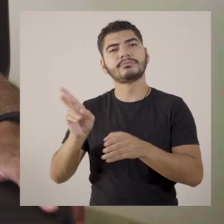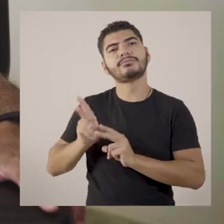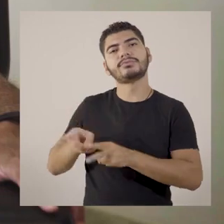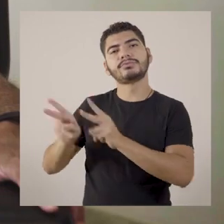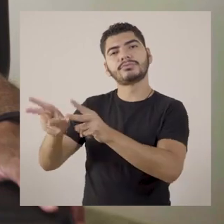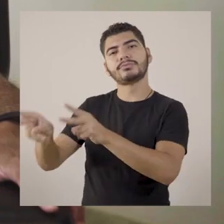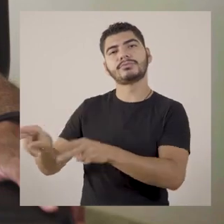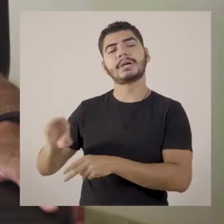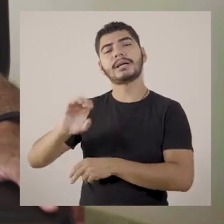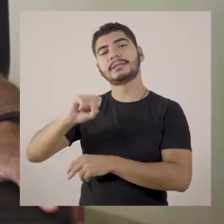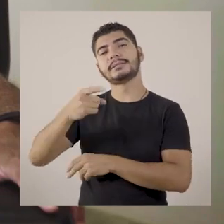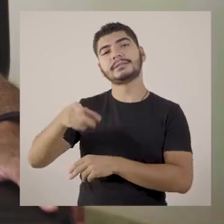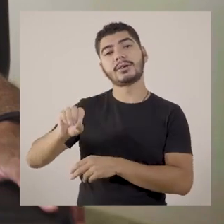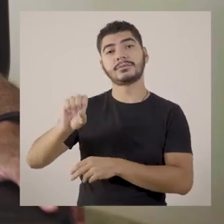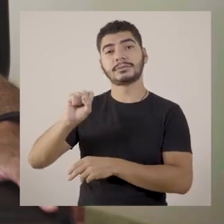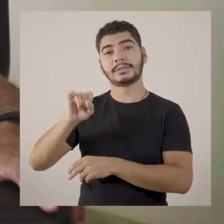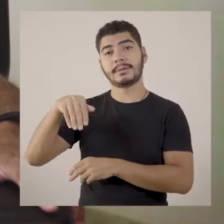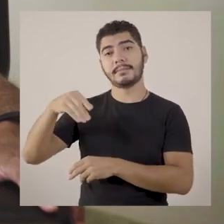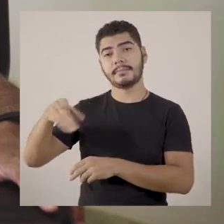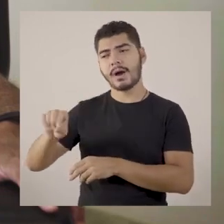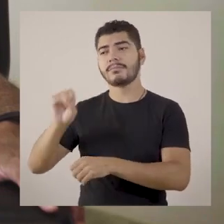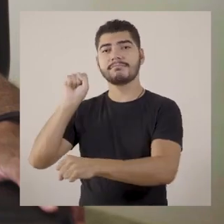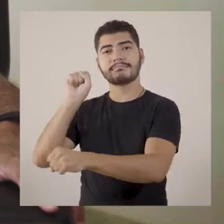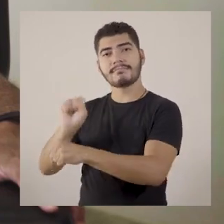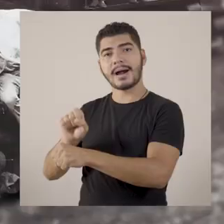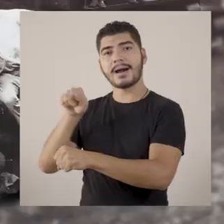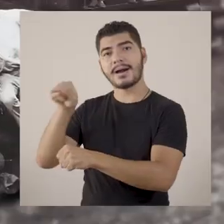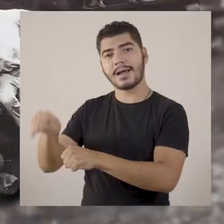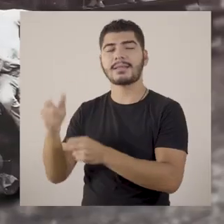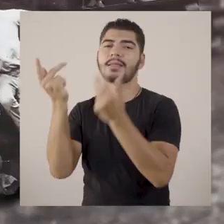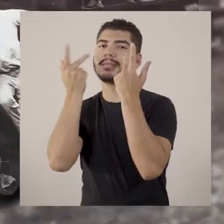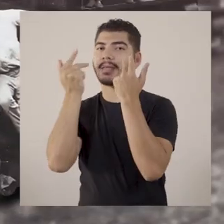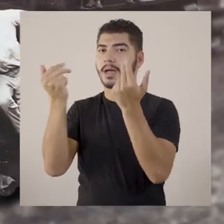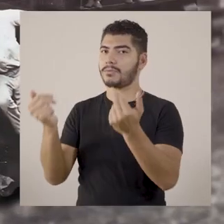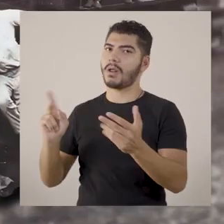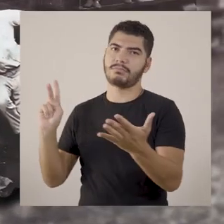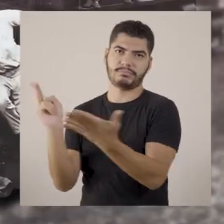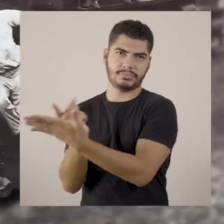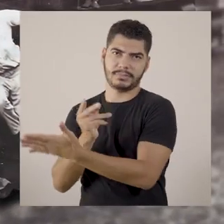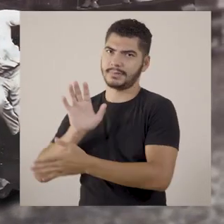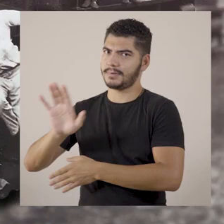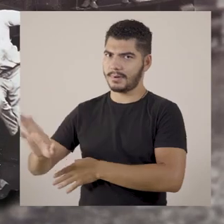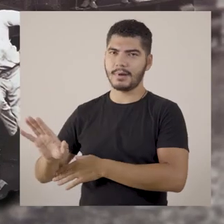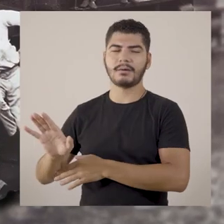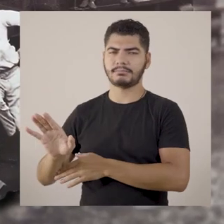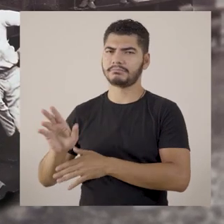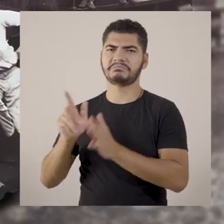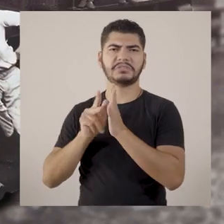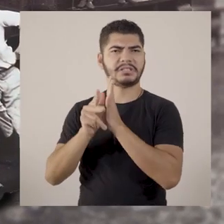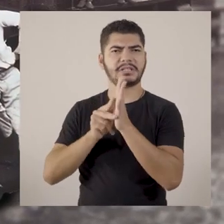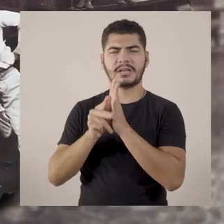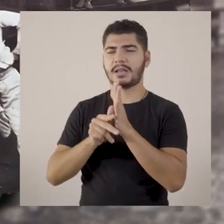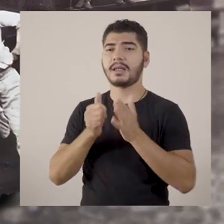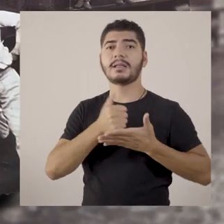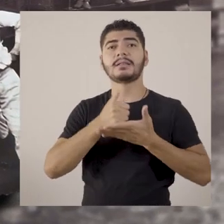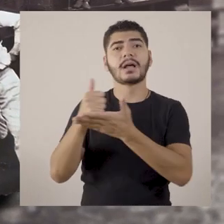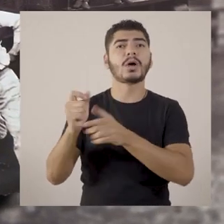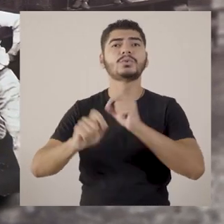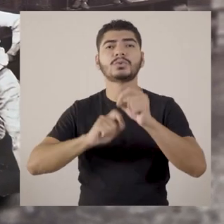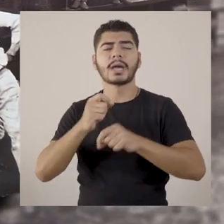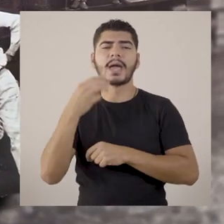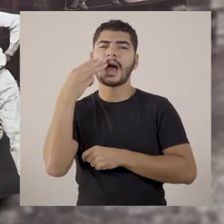frente, sentido a São Simão, que era uma parada praticamente natural de todos os trens, trazendo o